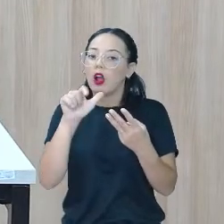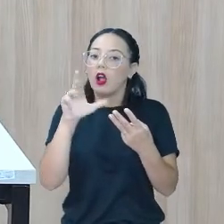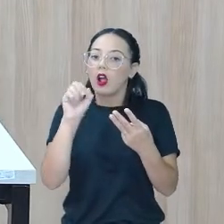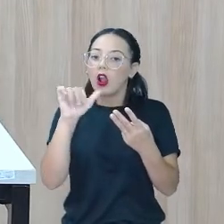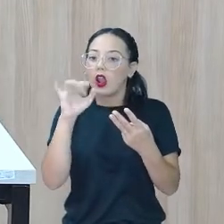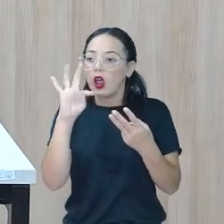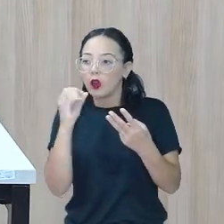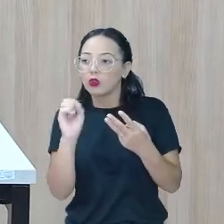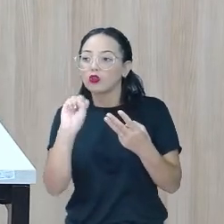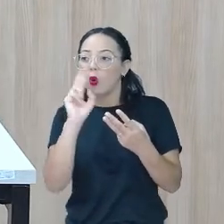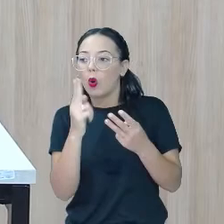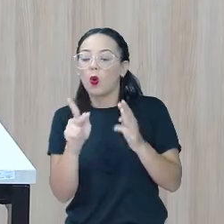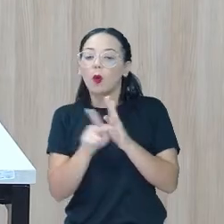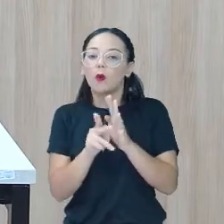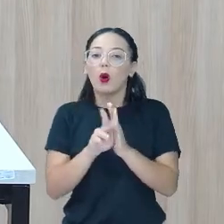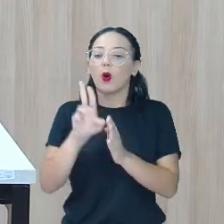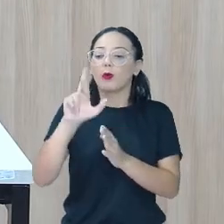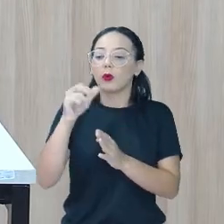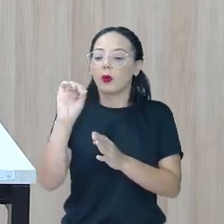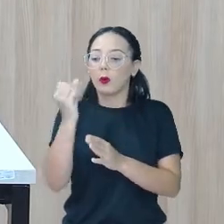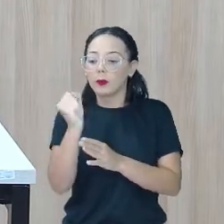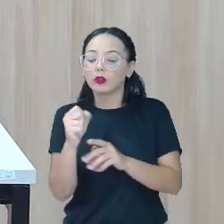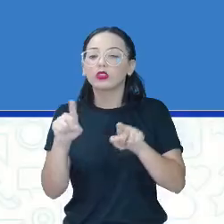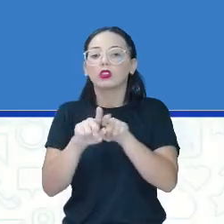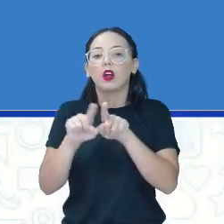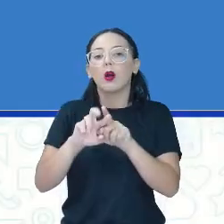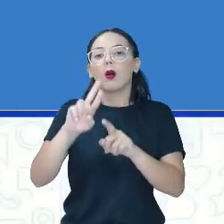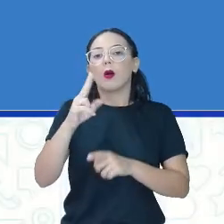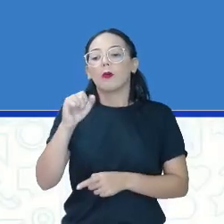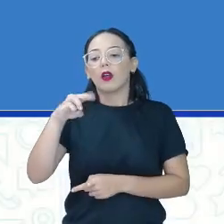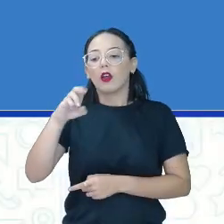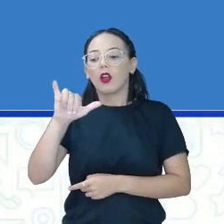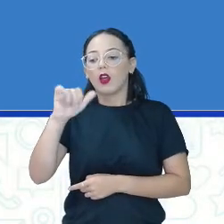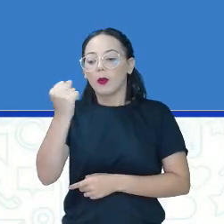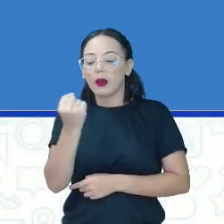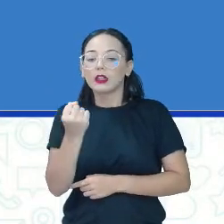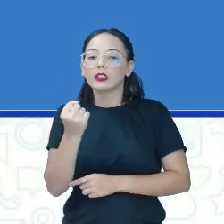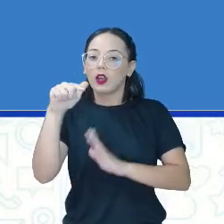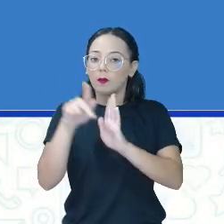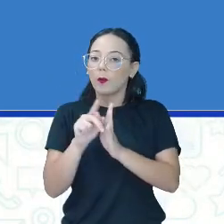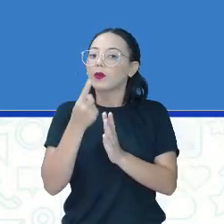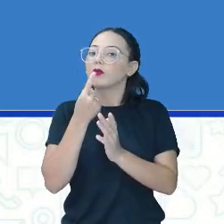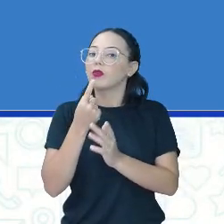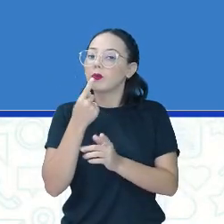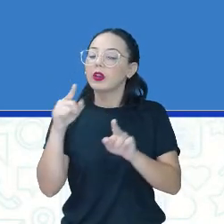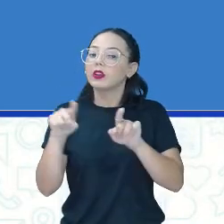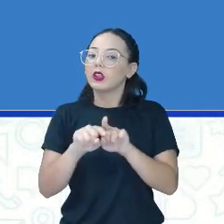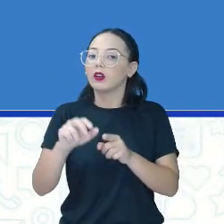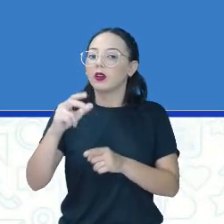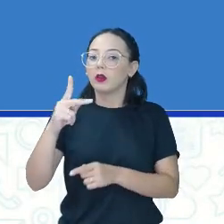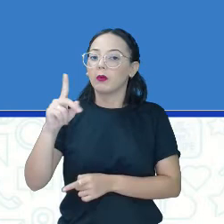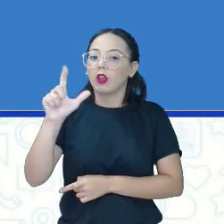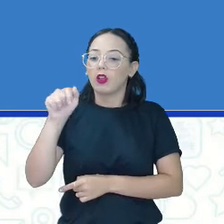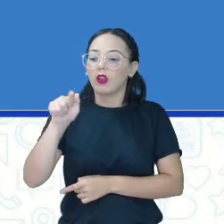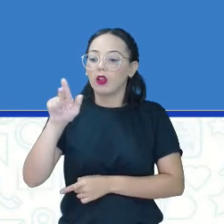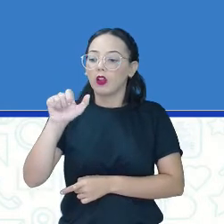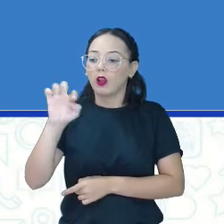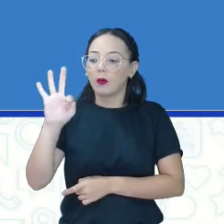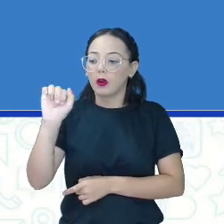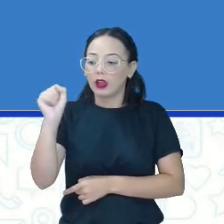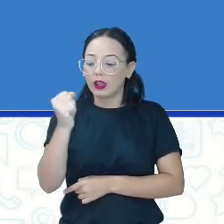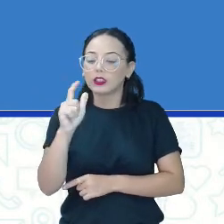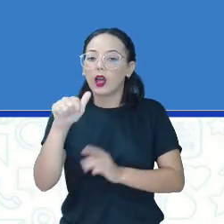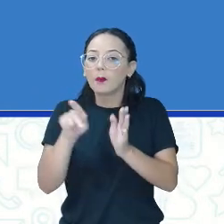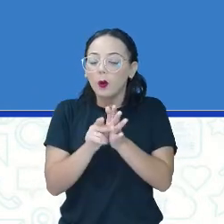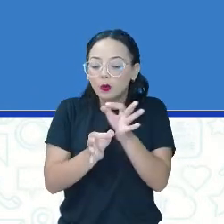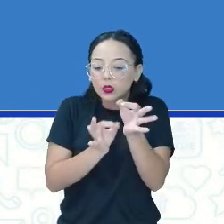leucócitos ou glóbulos brancos, que são incolores, as hemácias, né, que são os glóbulos vermelhos, e as plaquetas, que são pedaços